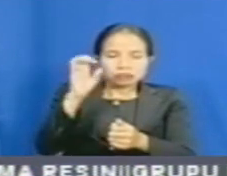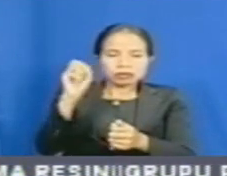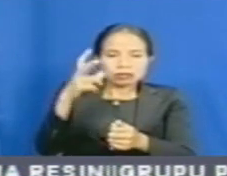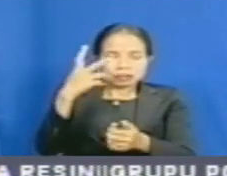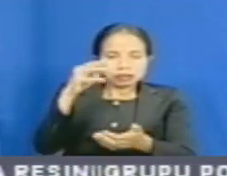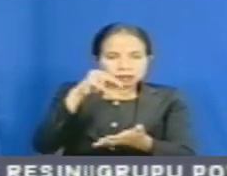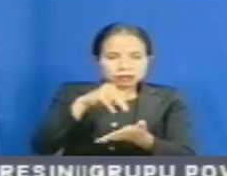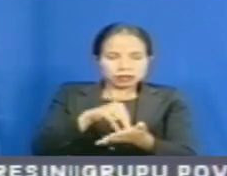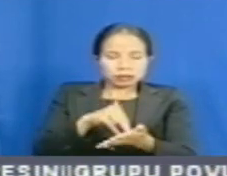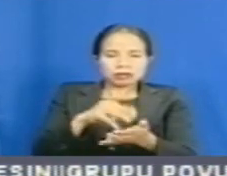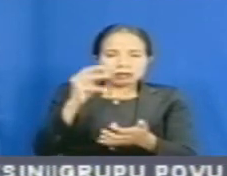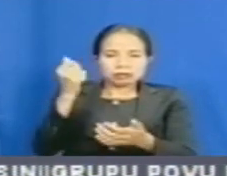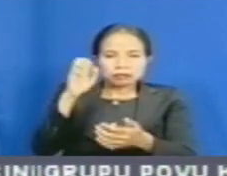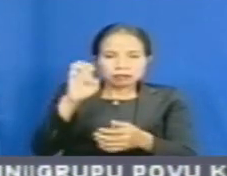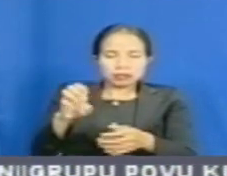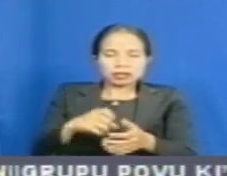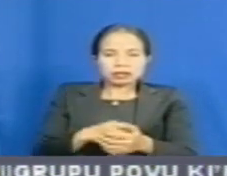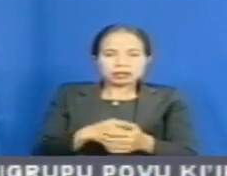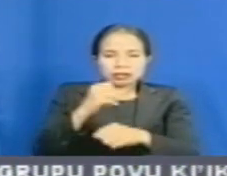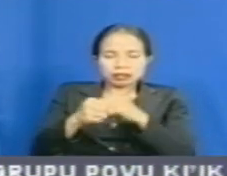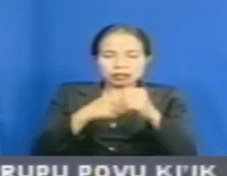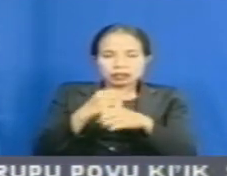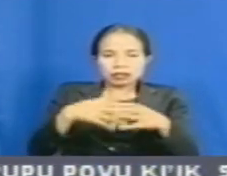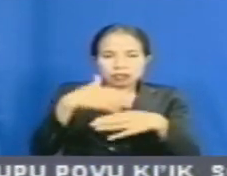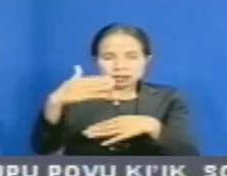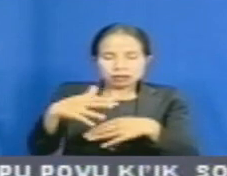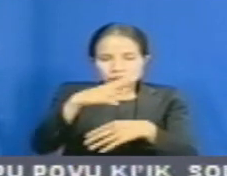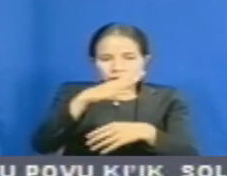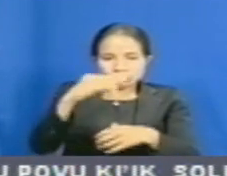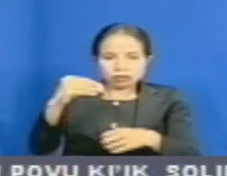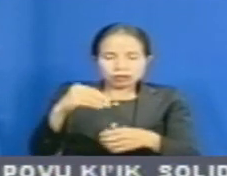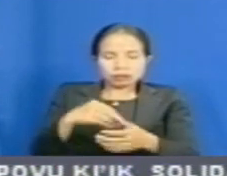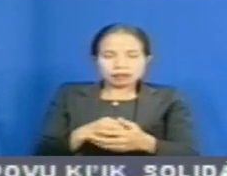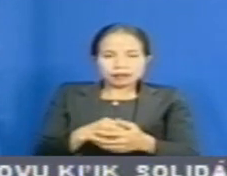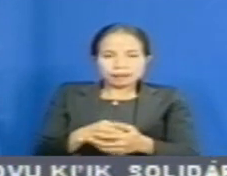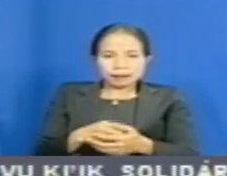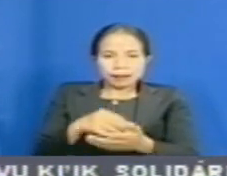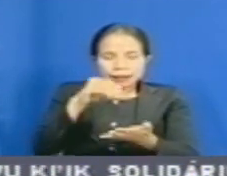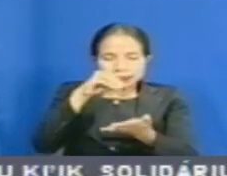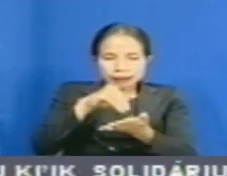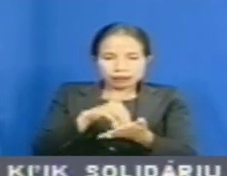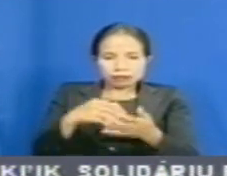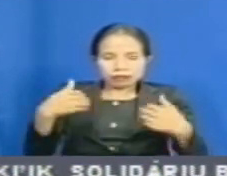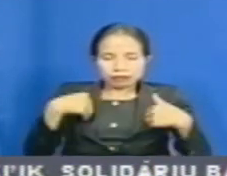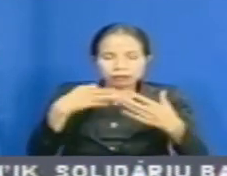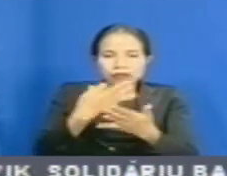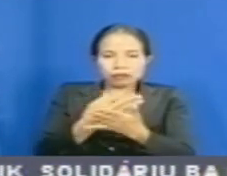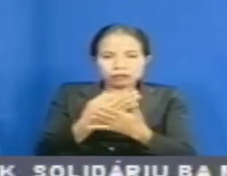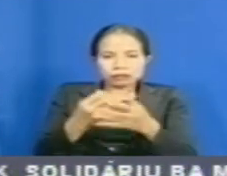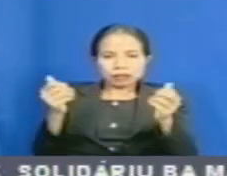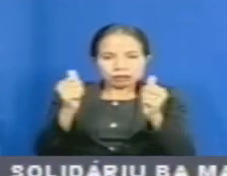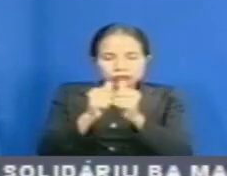a e tinha oin. Nomos a me propõe para tu ir orçamento por volta de